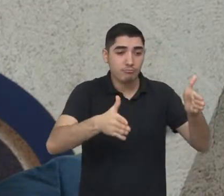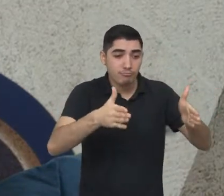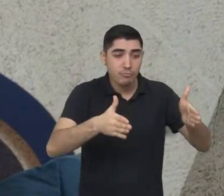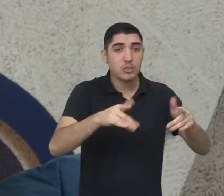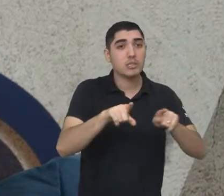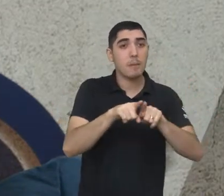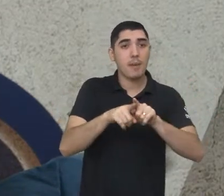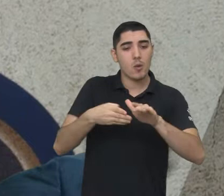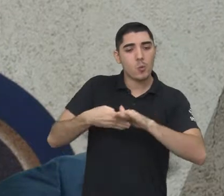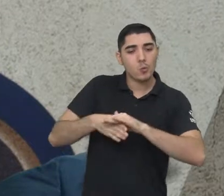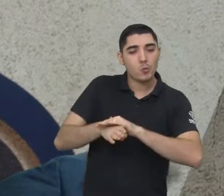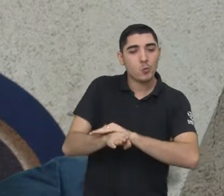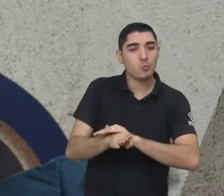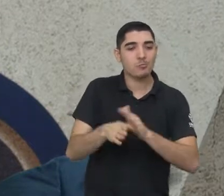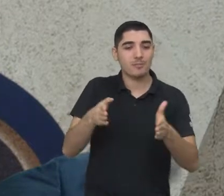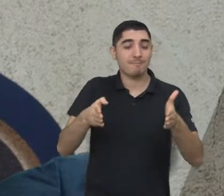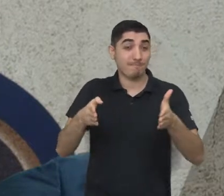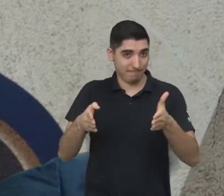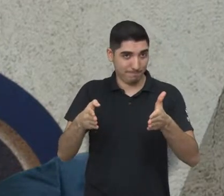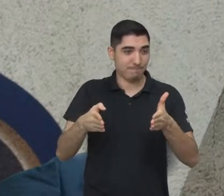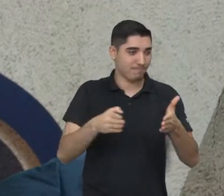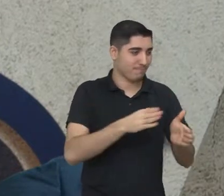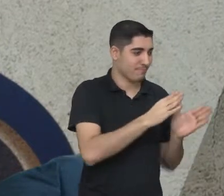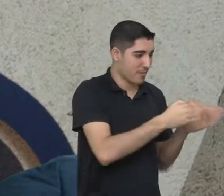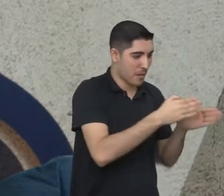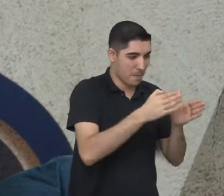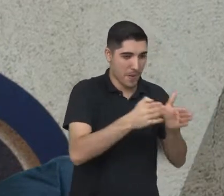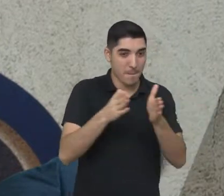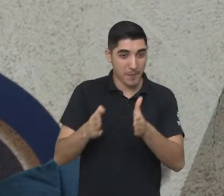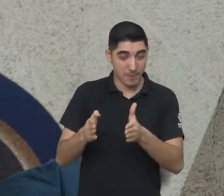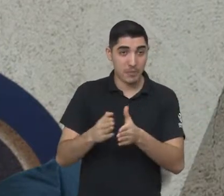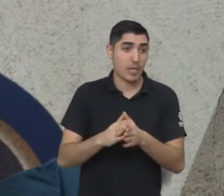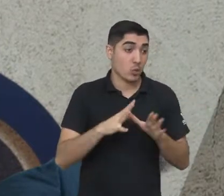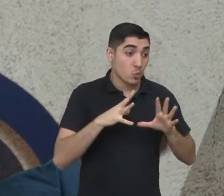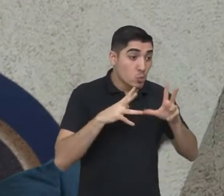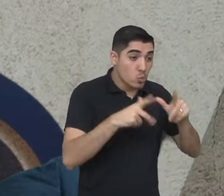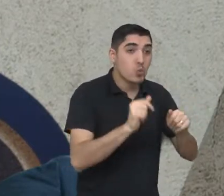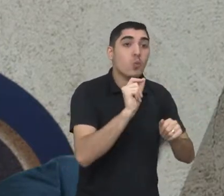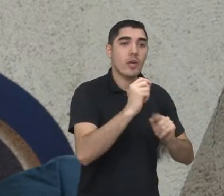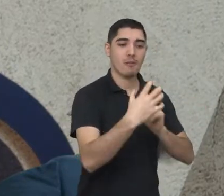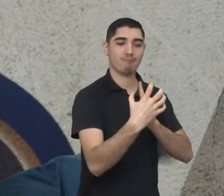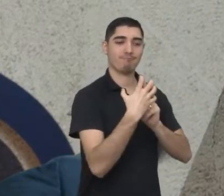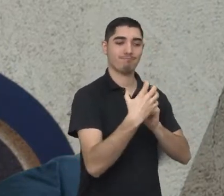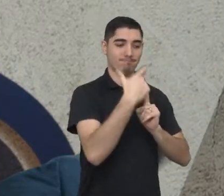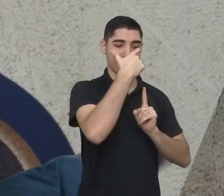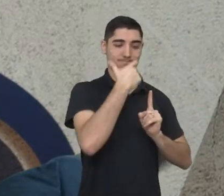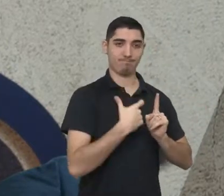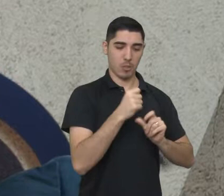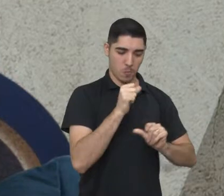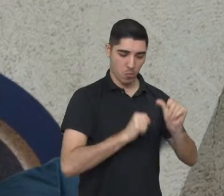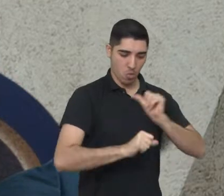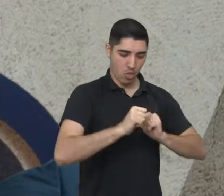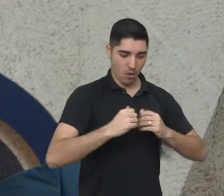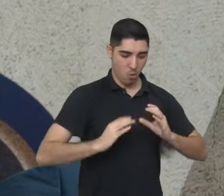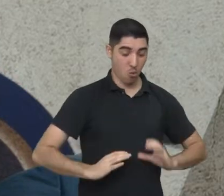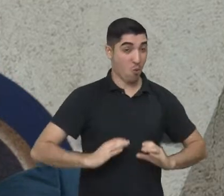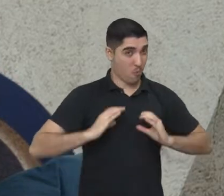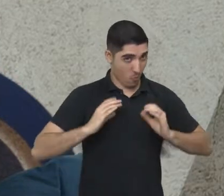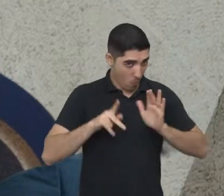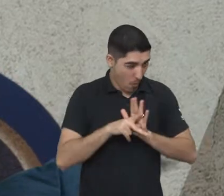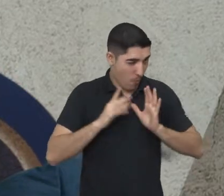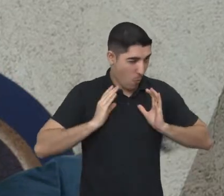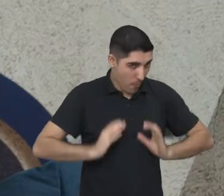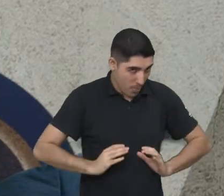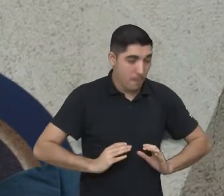determinados costumes. Então, tudo, né, nessa questão influencia nos nossos comportamentos, a nossa parte